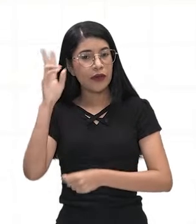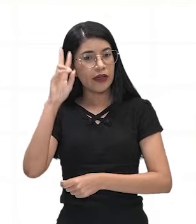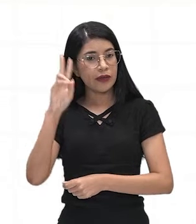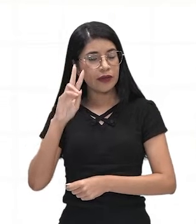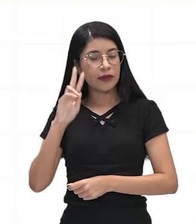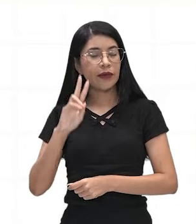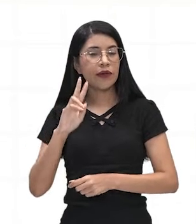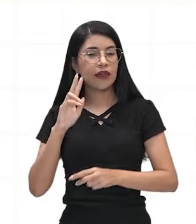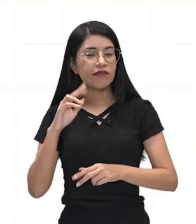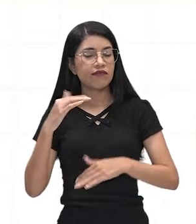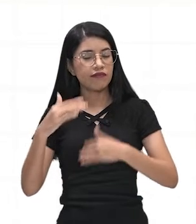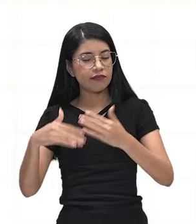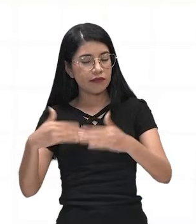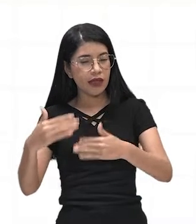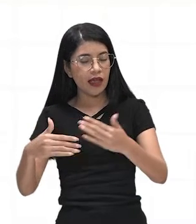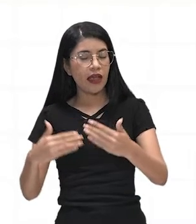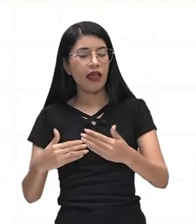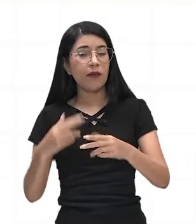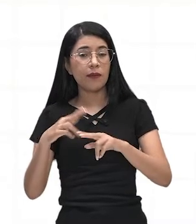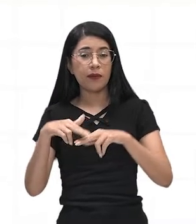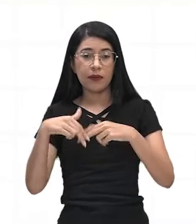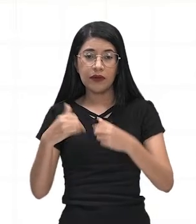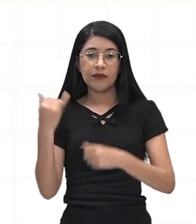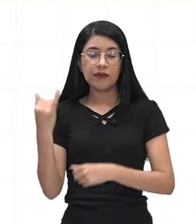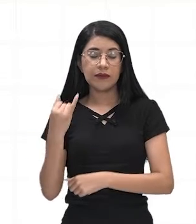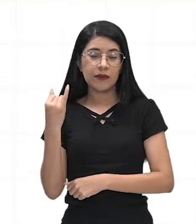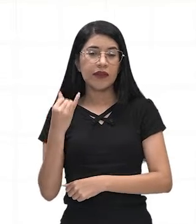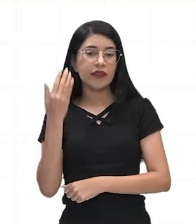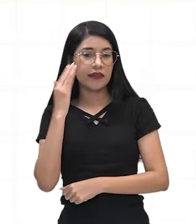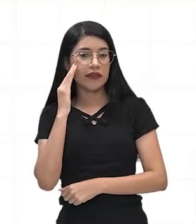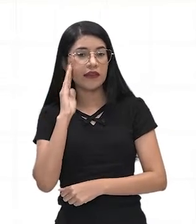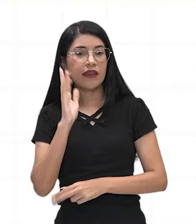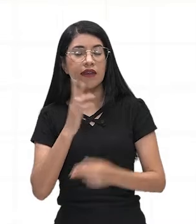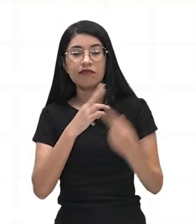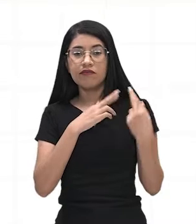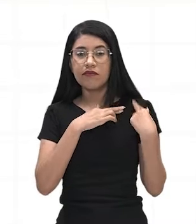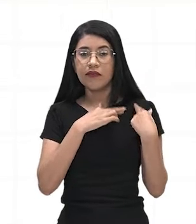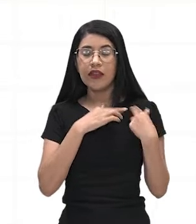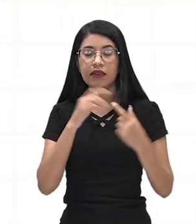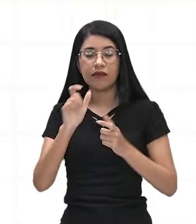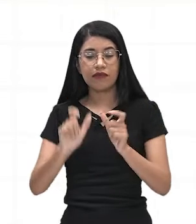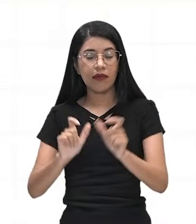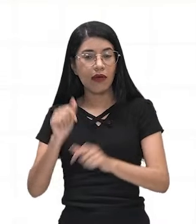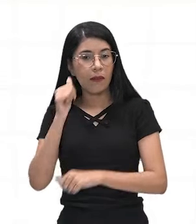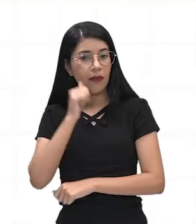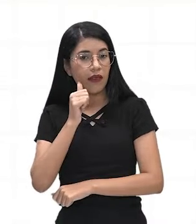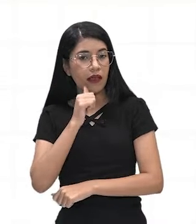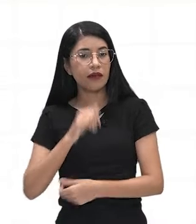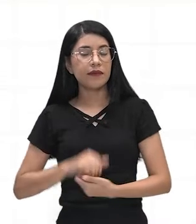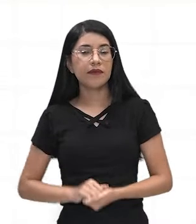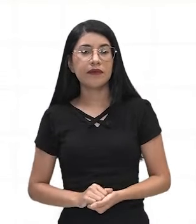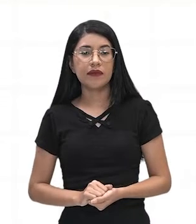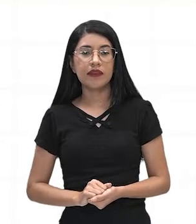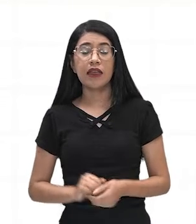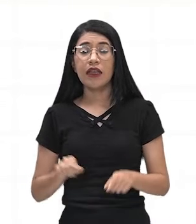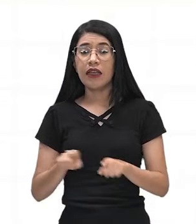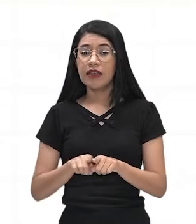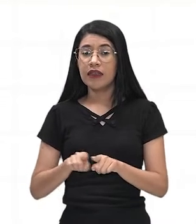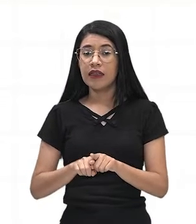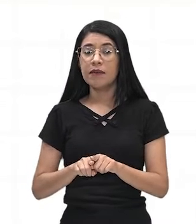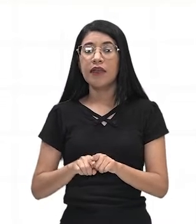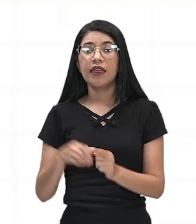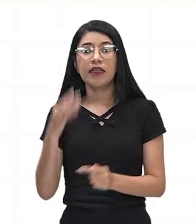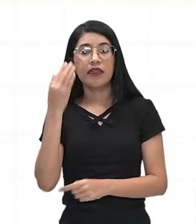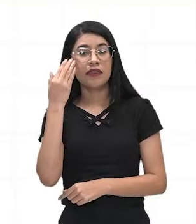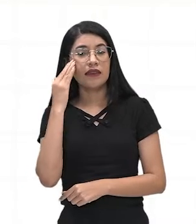que é importante a gente entender ali o papel da mulher ao longo da história. Também é importante para que nós possamos